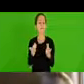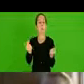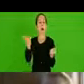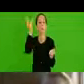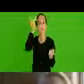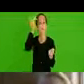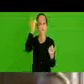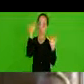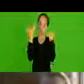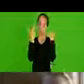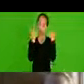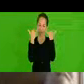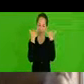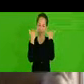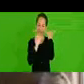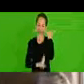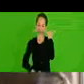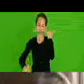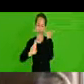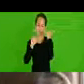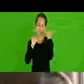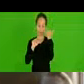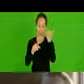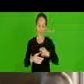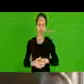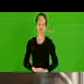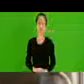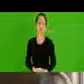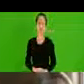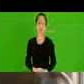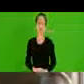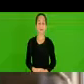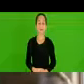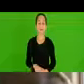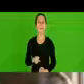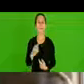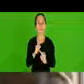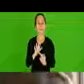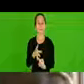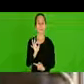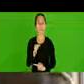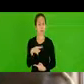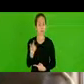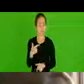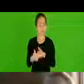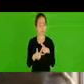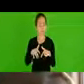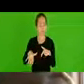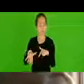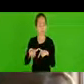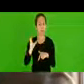por meio do survey. Então, a gente pode dizer que nós realizamos, sim, nas ciências humanas, pesquisa